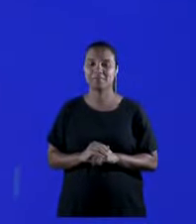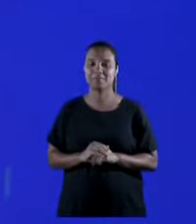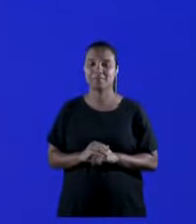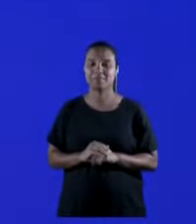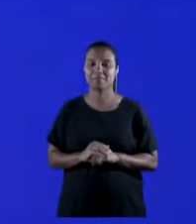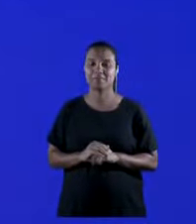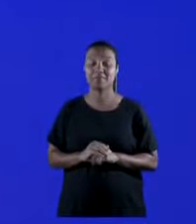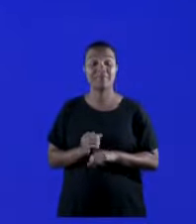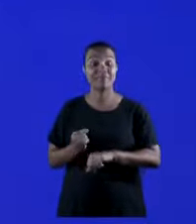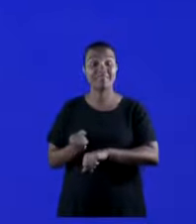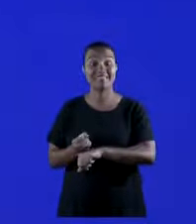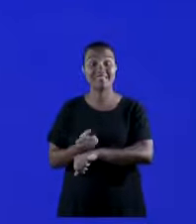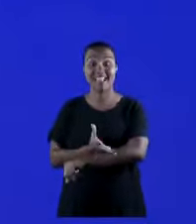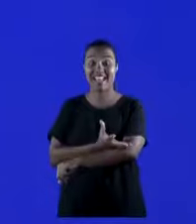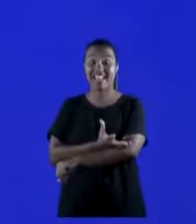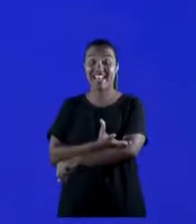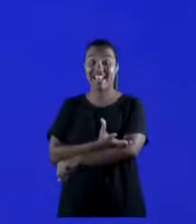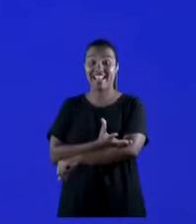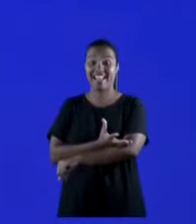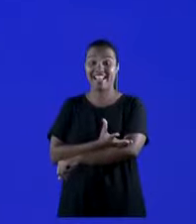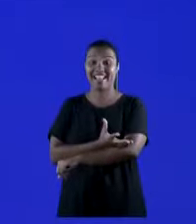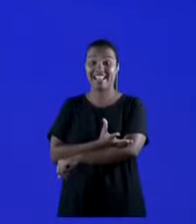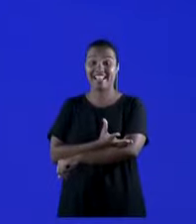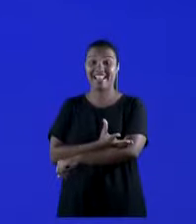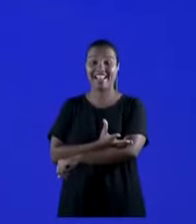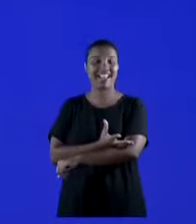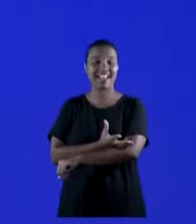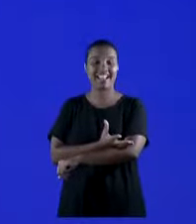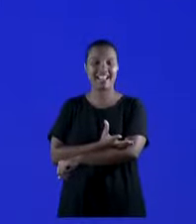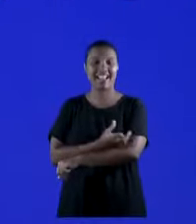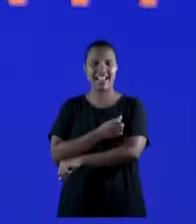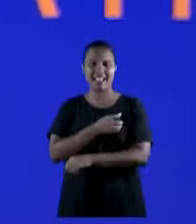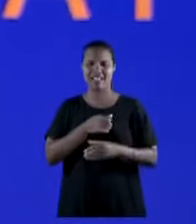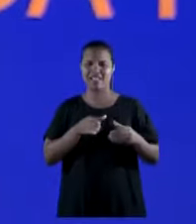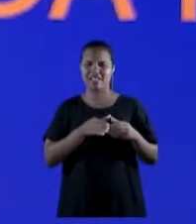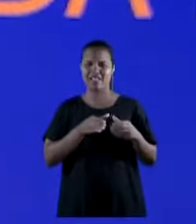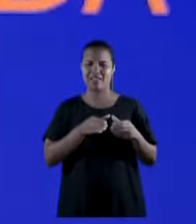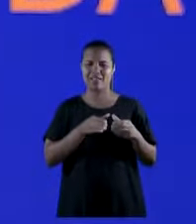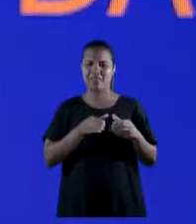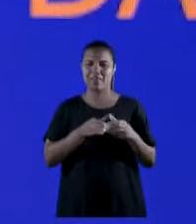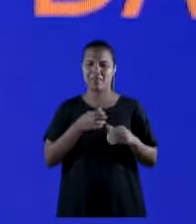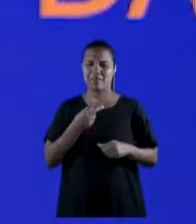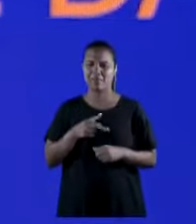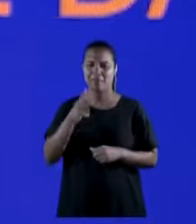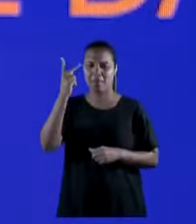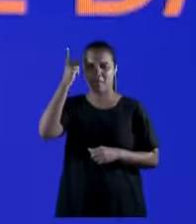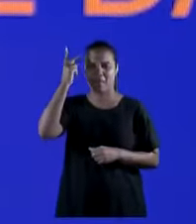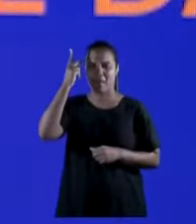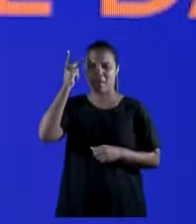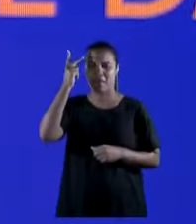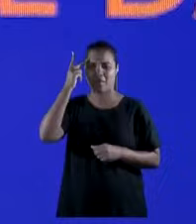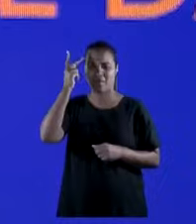Que emoção. Esse time da federação, a cada ano que passa, inova.